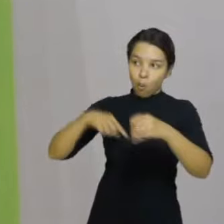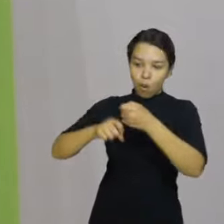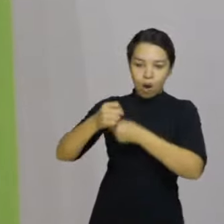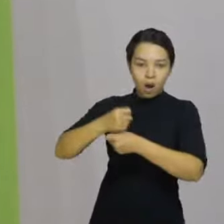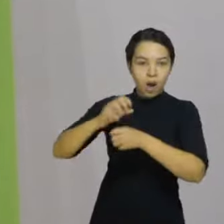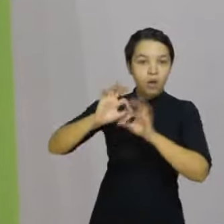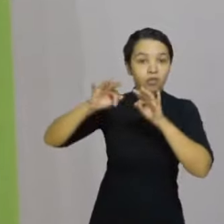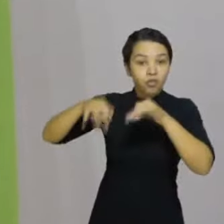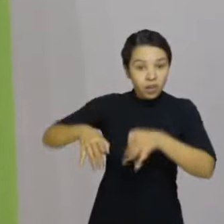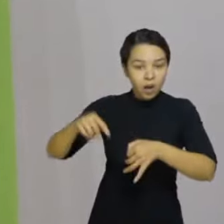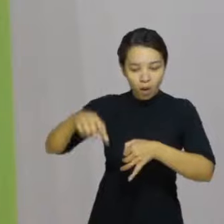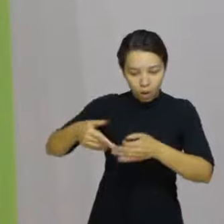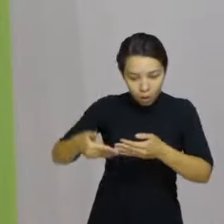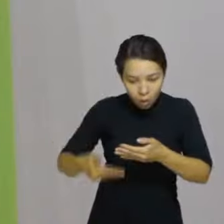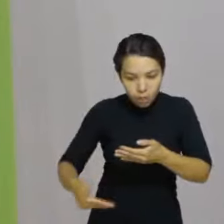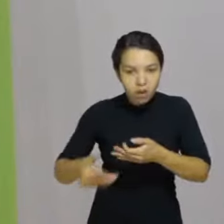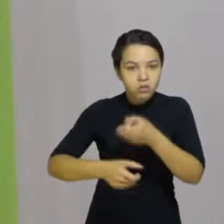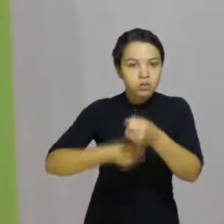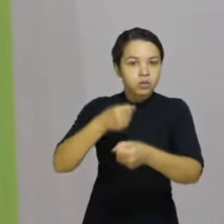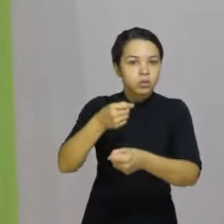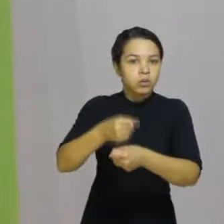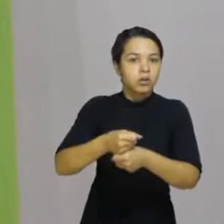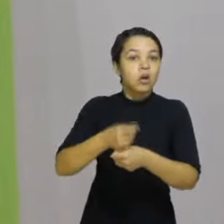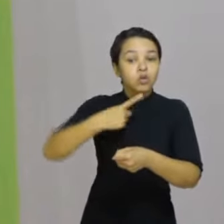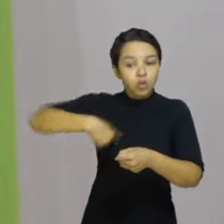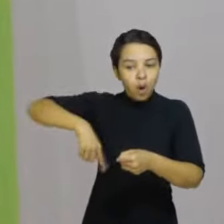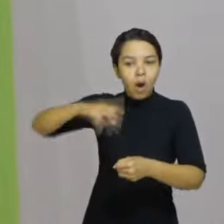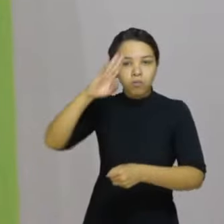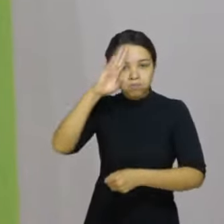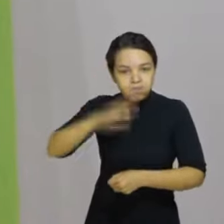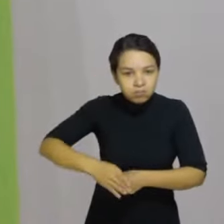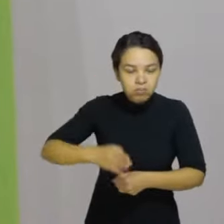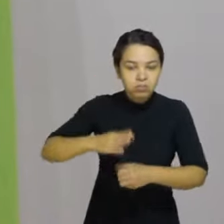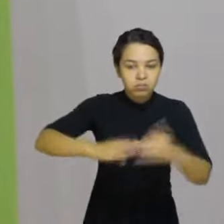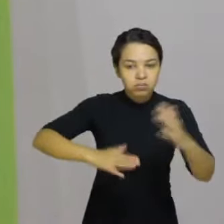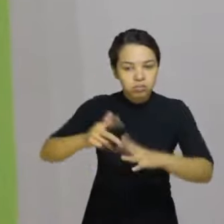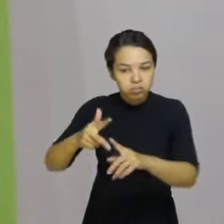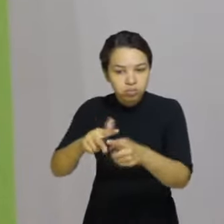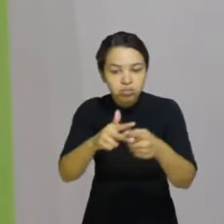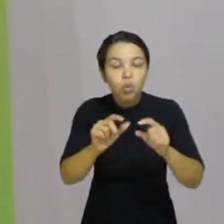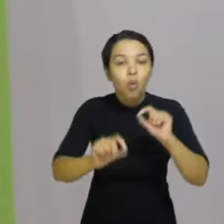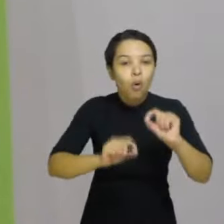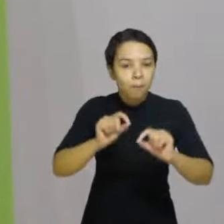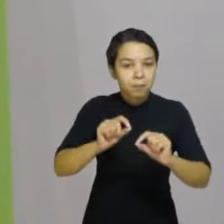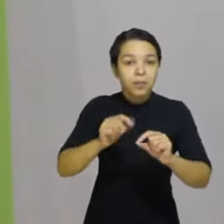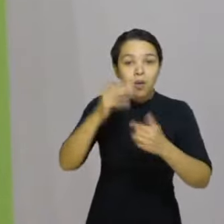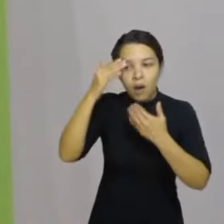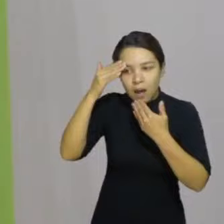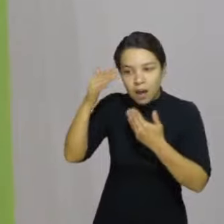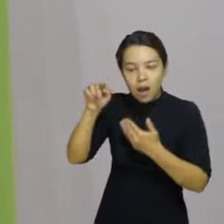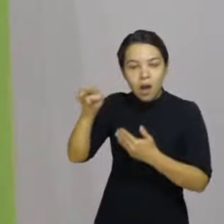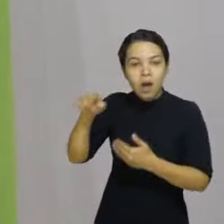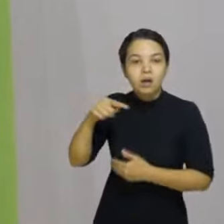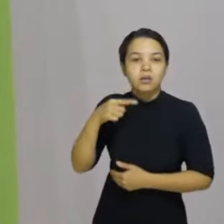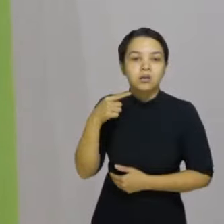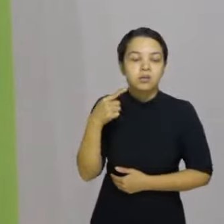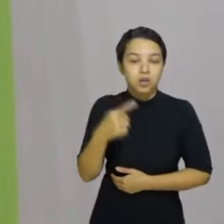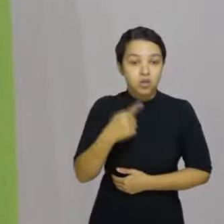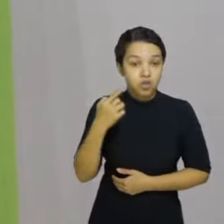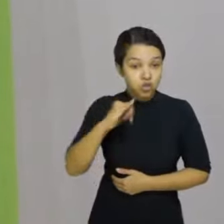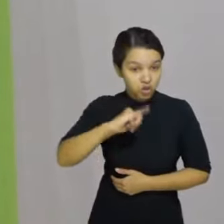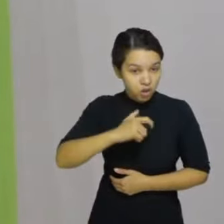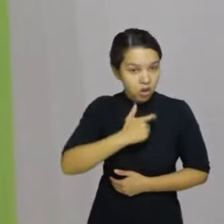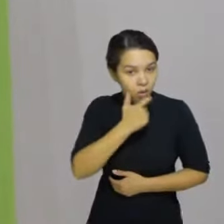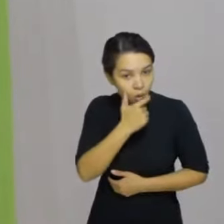ação imediata? E aqui eu quero agradecer a todas as vezes que o secretário Jerry Comper nos recebeu e também acolheu as